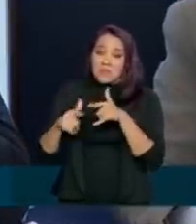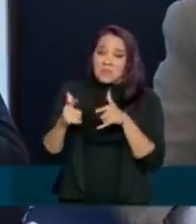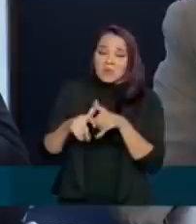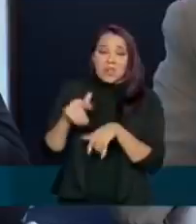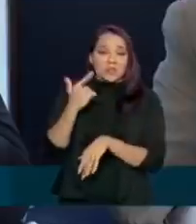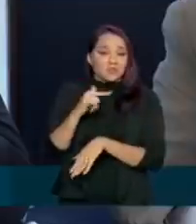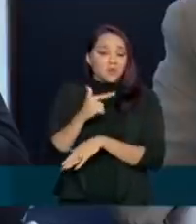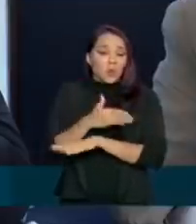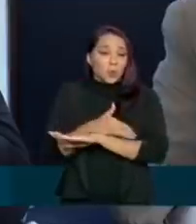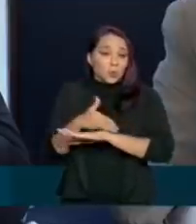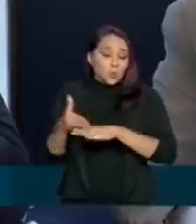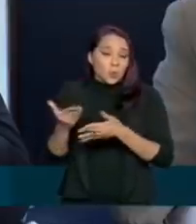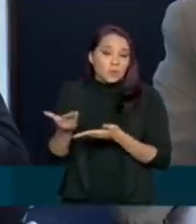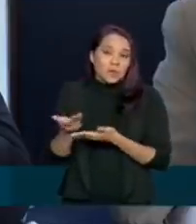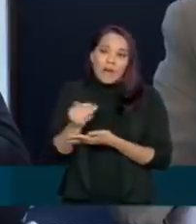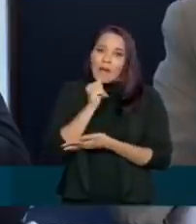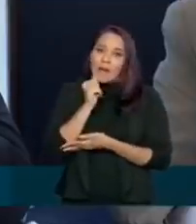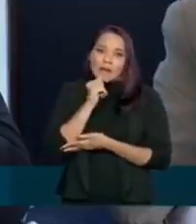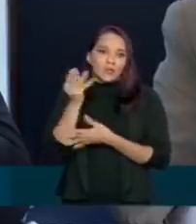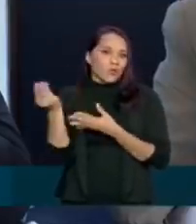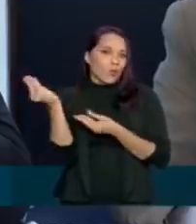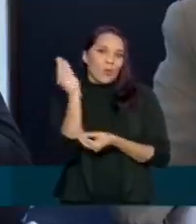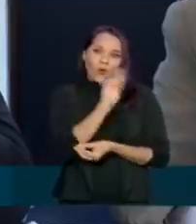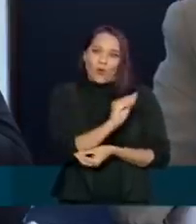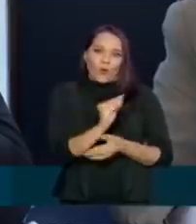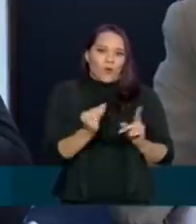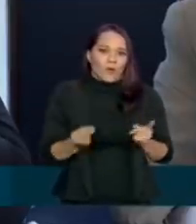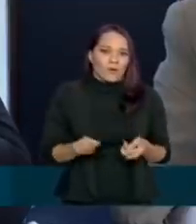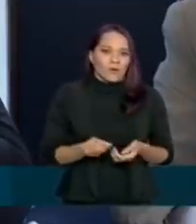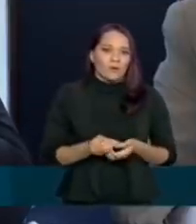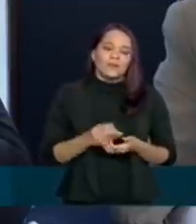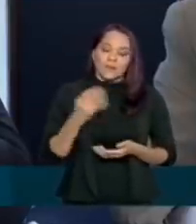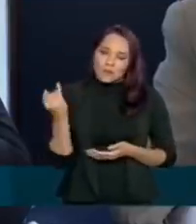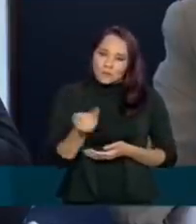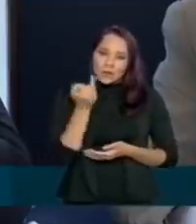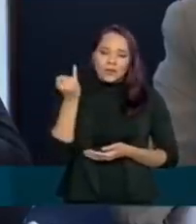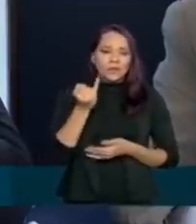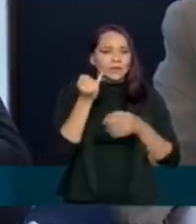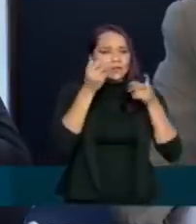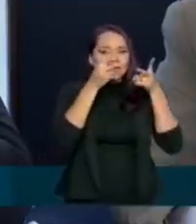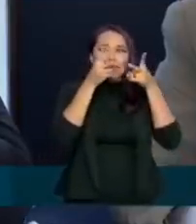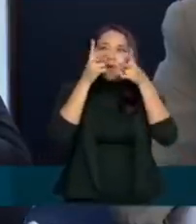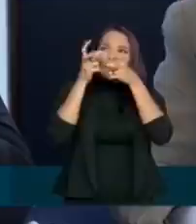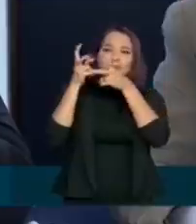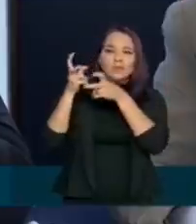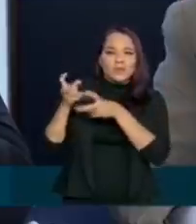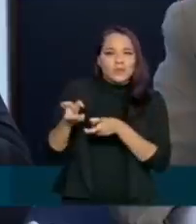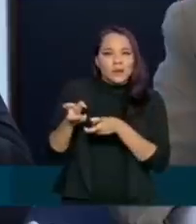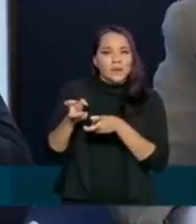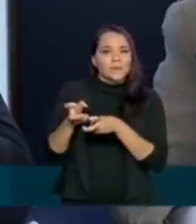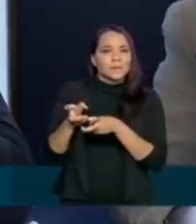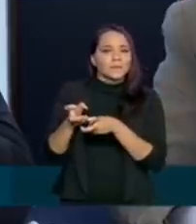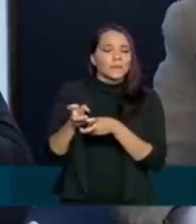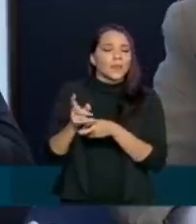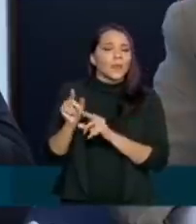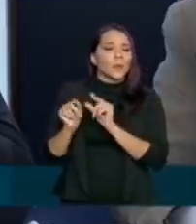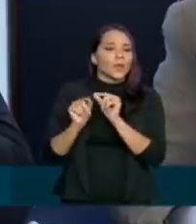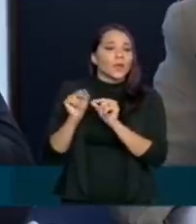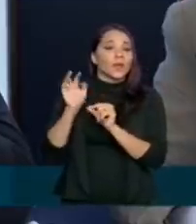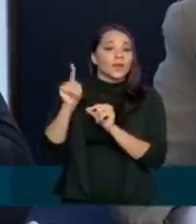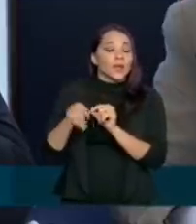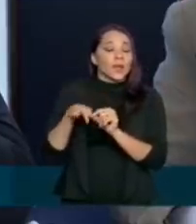rotina completa, pode não estar ali. É muito mais importante a gente observar a ferramenta para